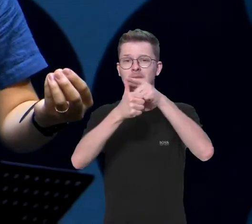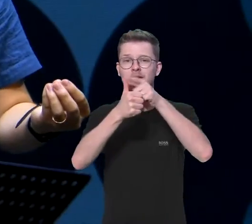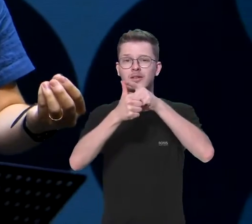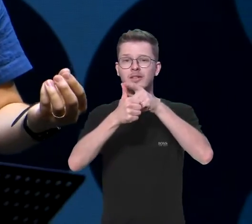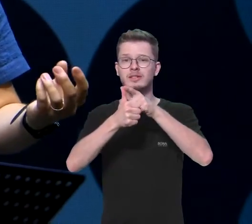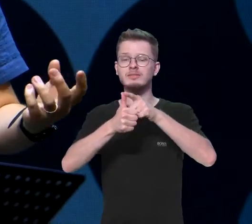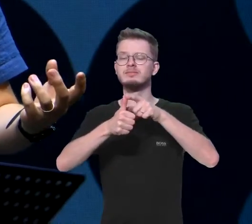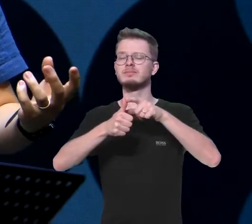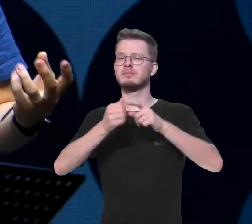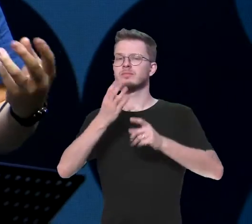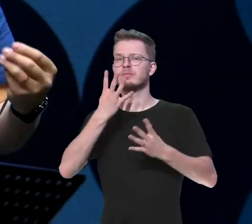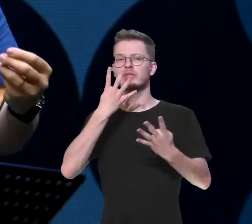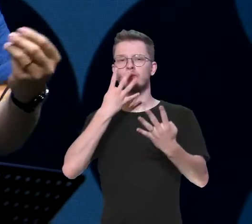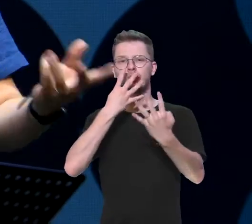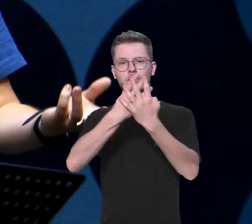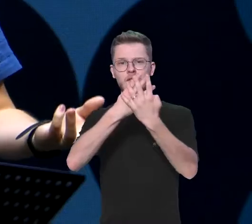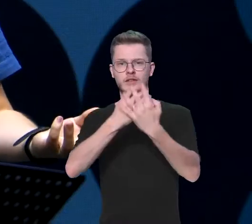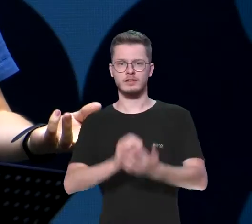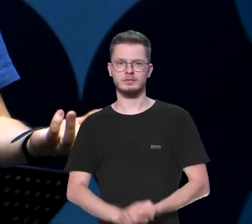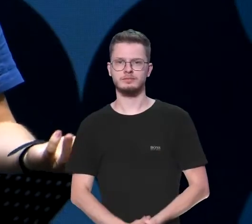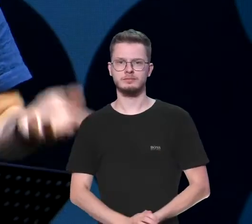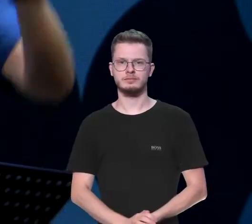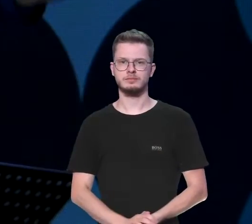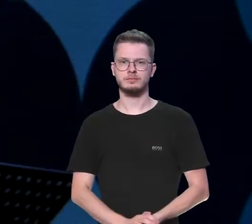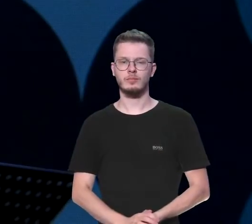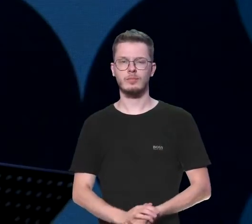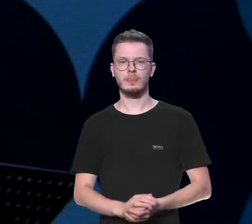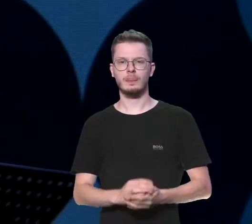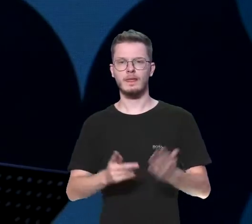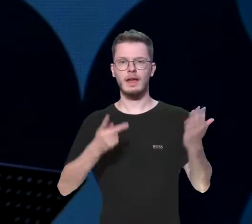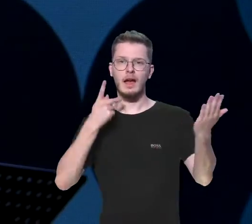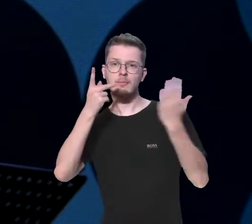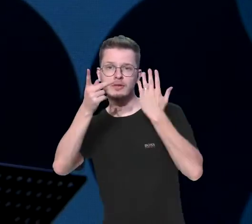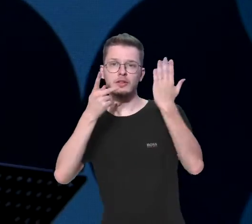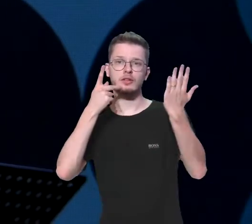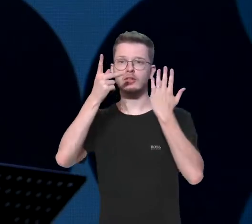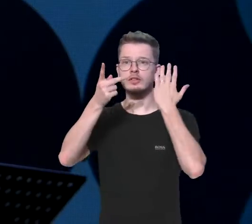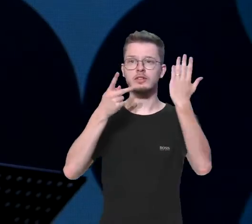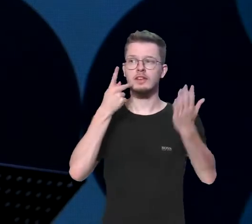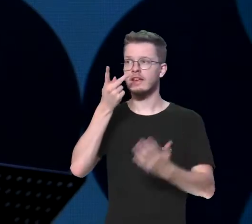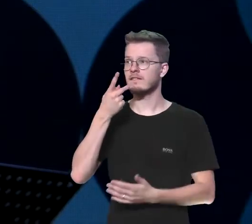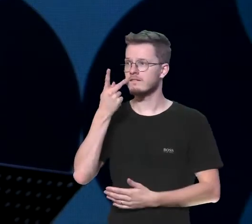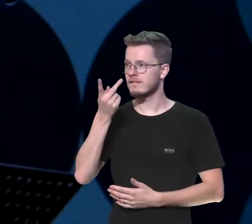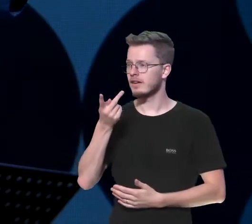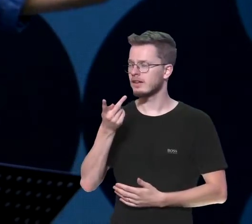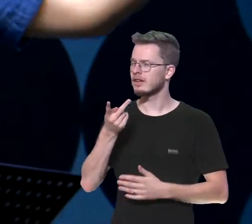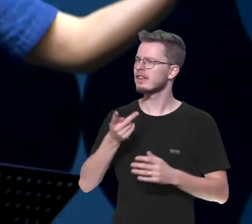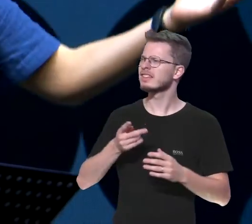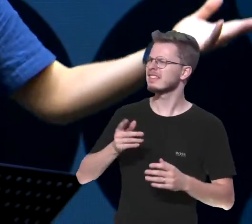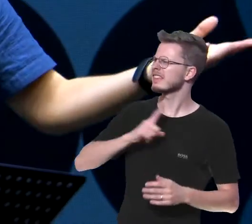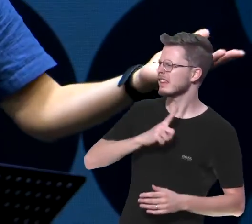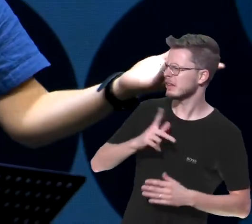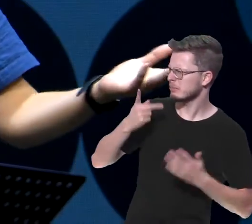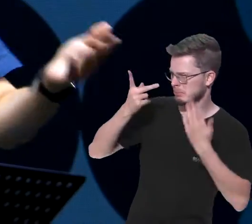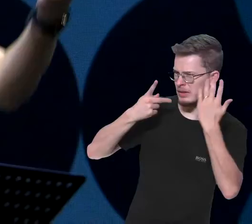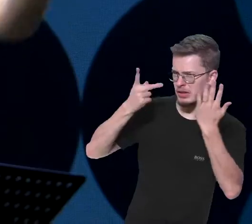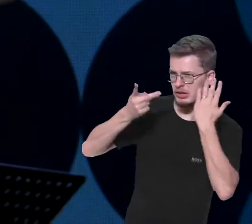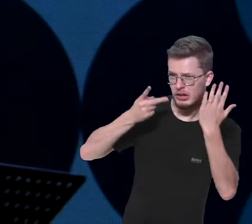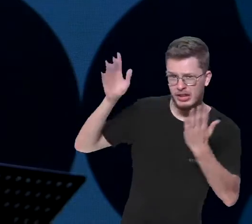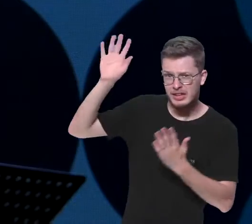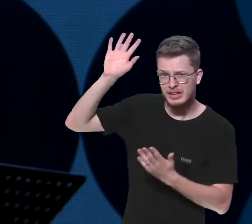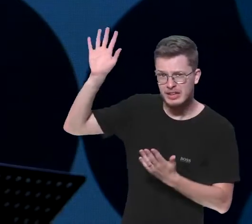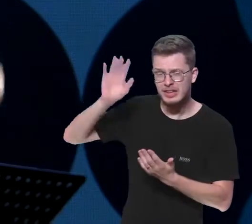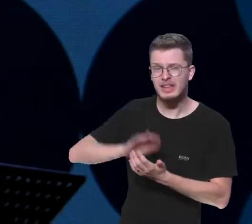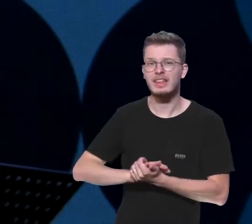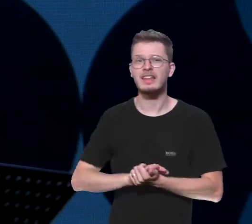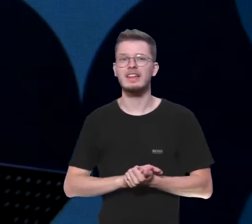A psicologia descobriu que a fala cura, é ou não é? Tem psicólogo aqui? Deixa eu ver, tem psicólogo? A psicologia descobriu que a fala cura.